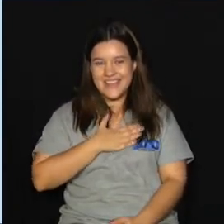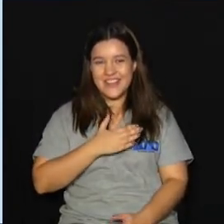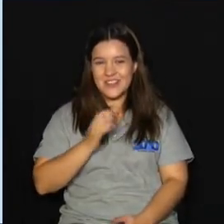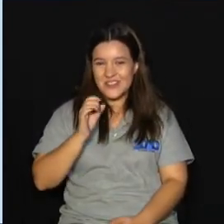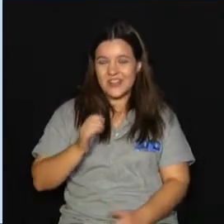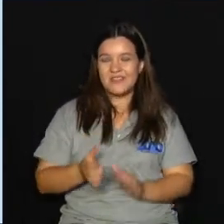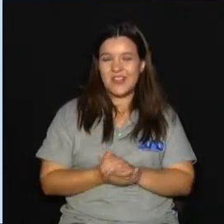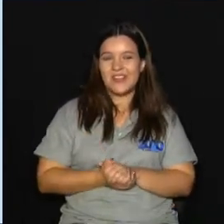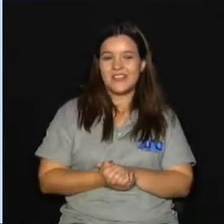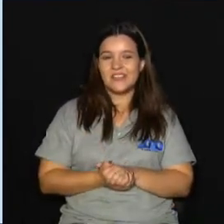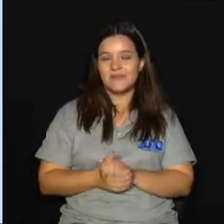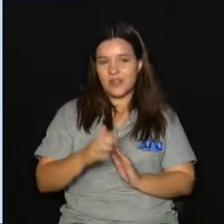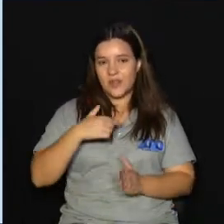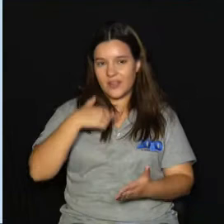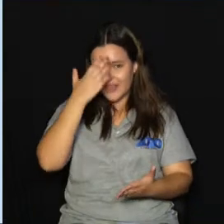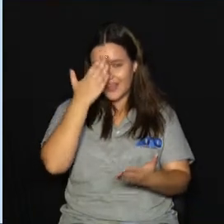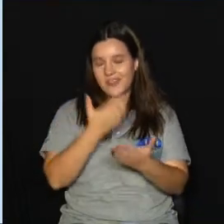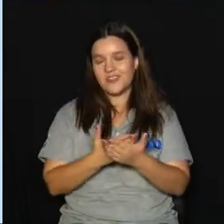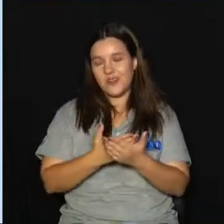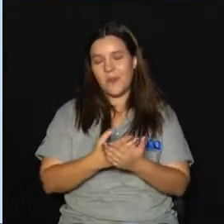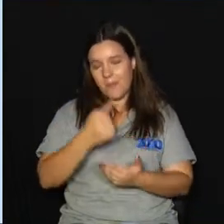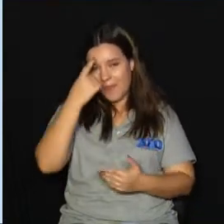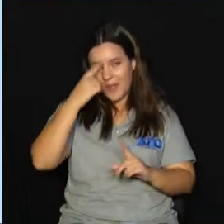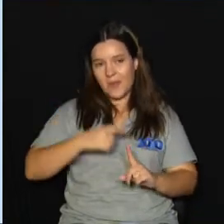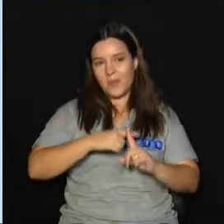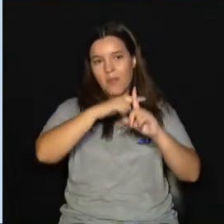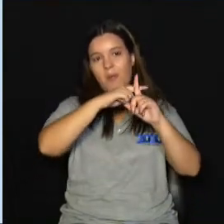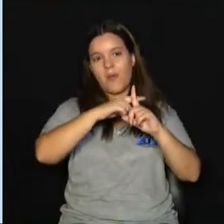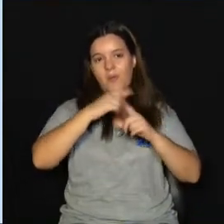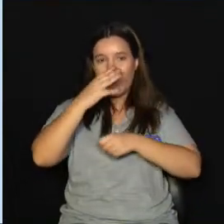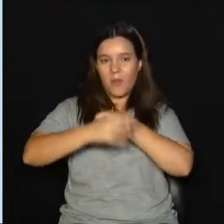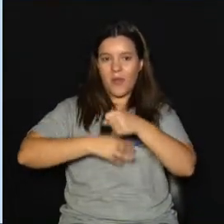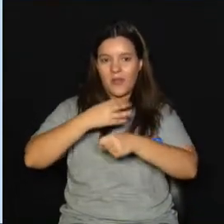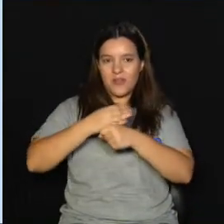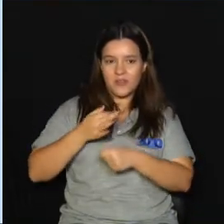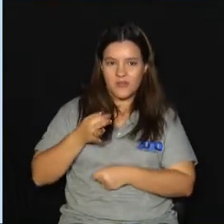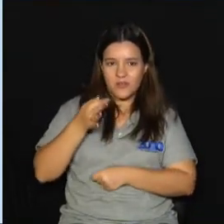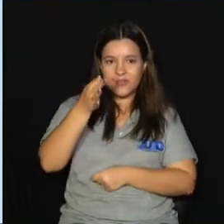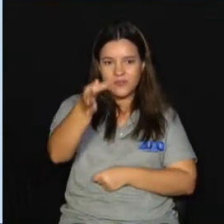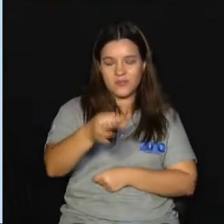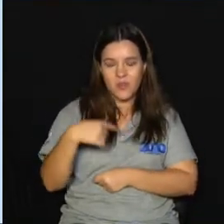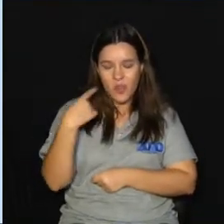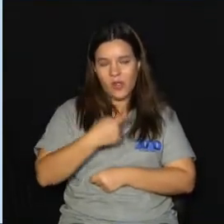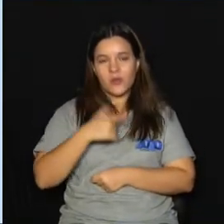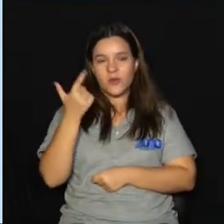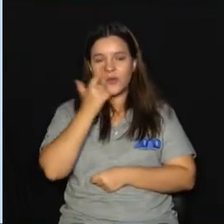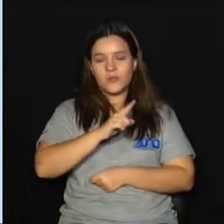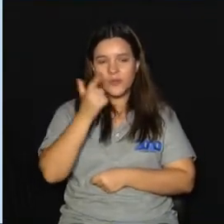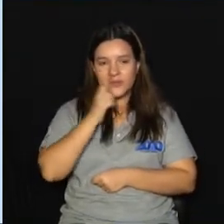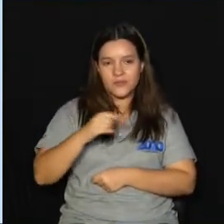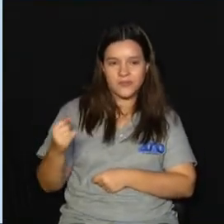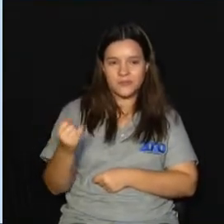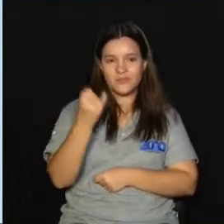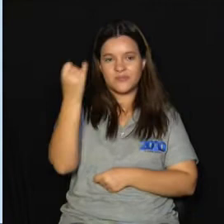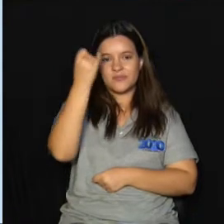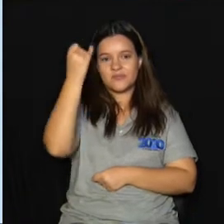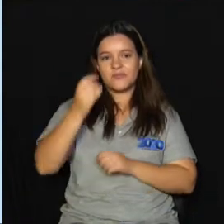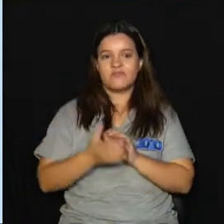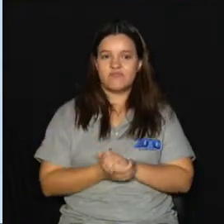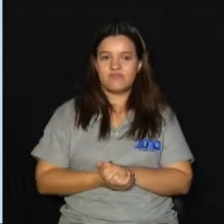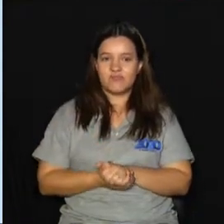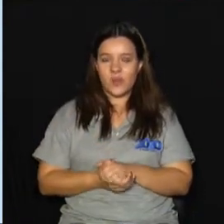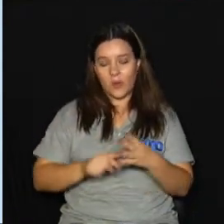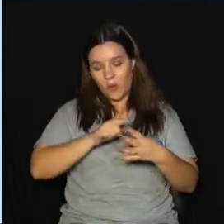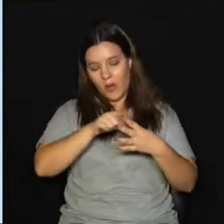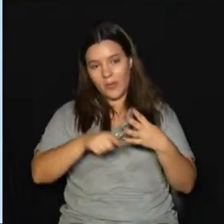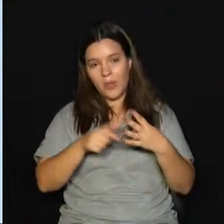política, mas eu acredito que isso vai ser muito positivo para os anos seguintes, porque a gente teve conquistas importantes. Eu acho que o fato dessas mulheres